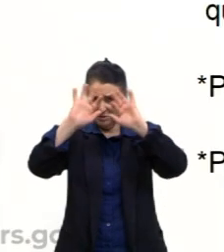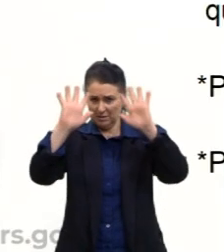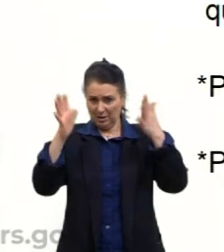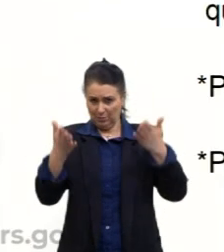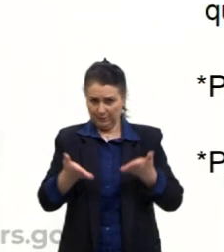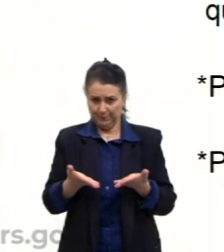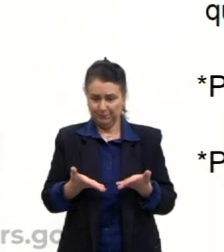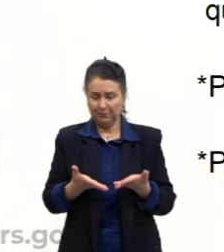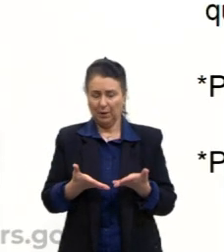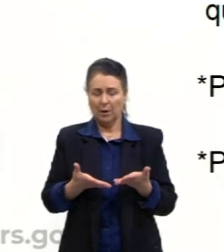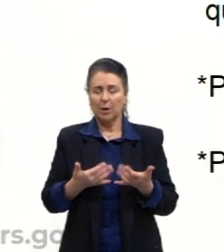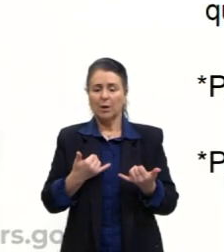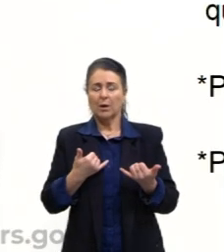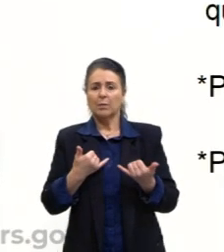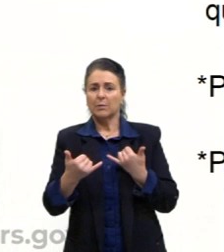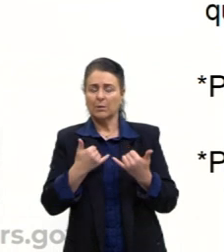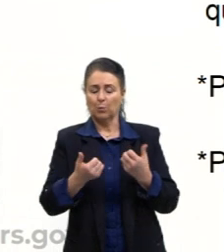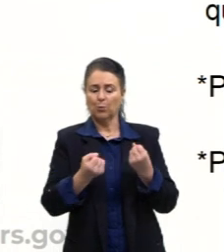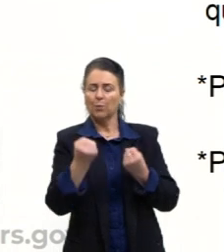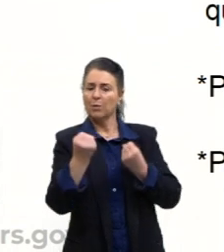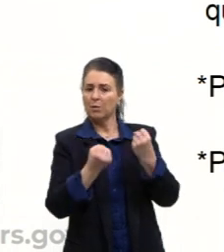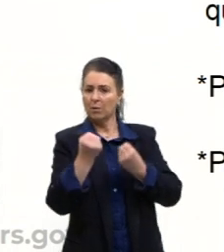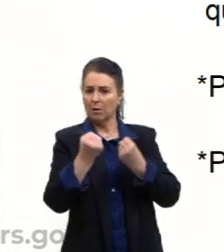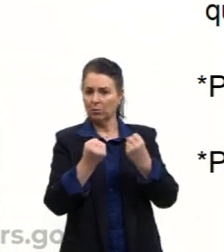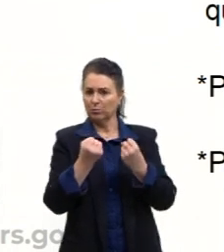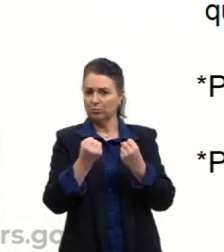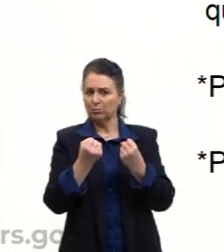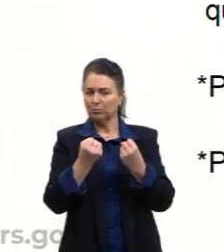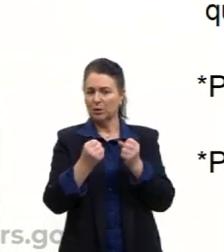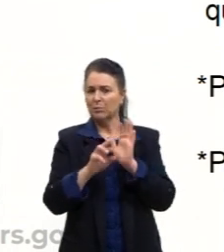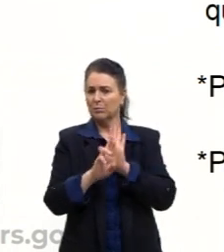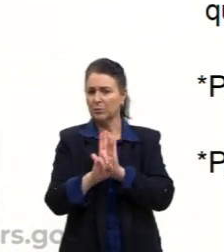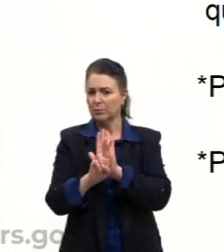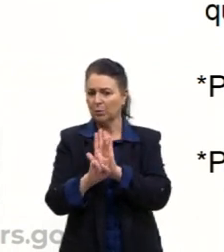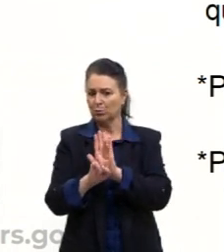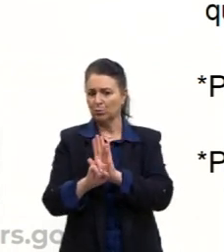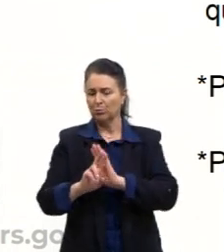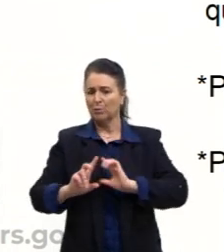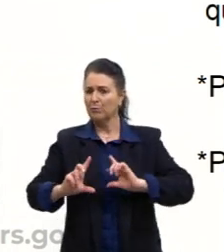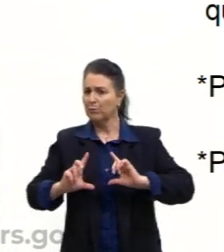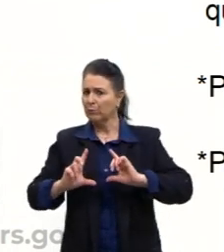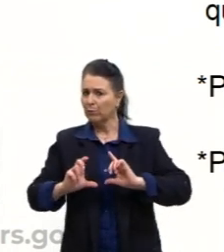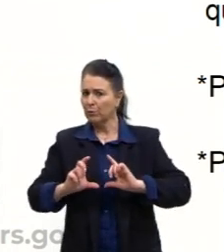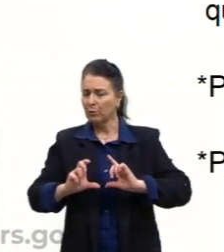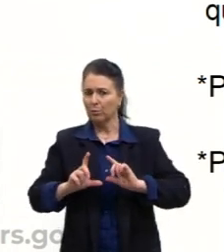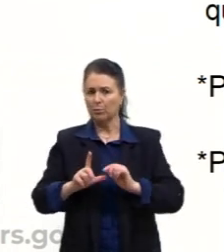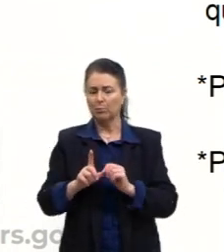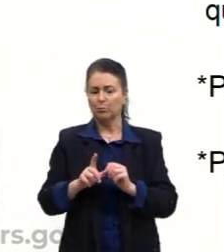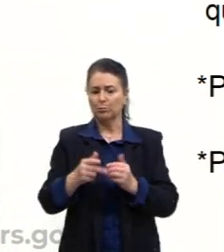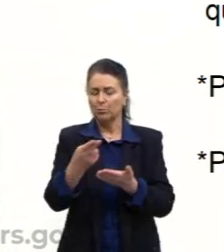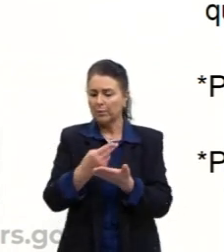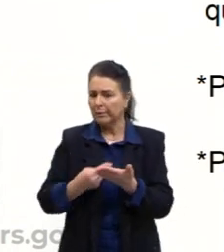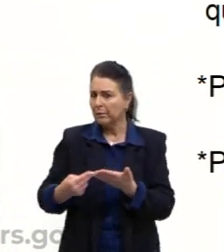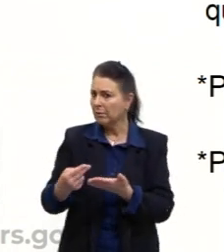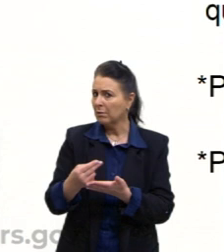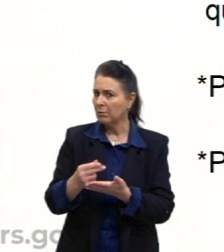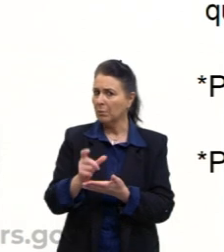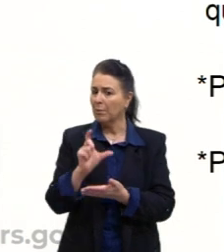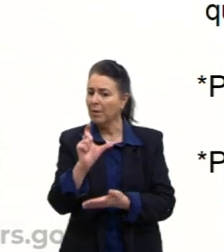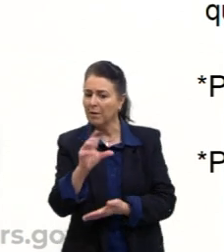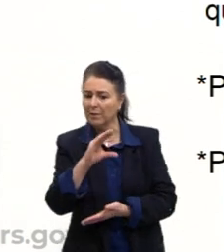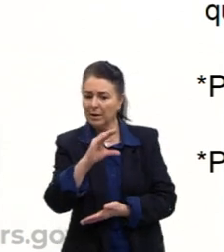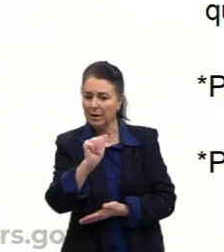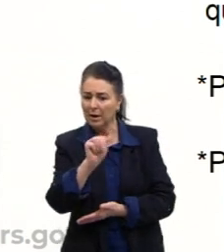o carro quando falo no carro né ele pode ser representado por uma fotografia por um desenho palavra carro